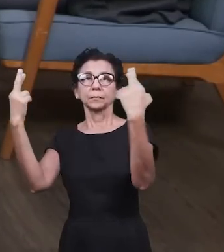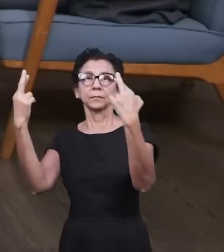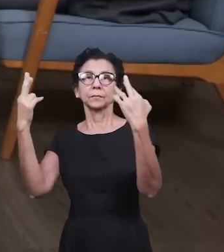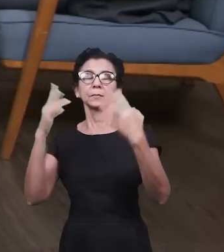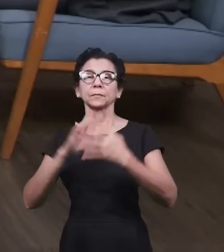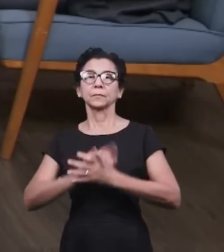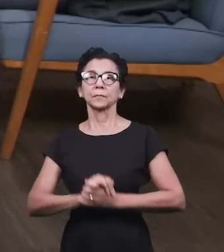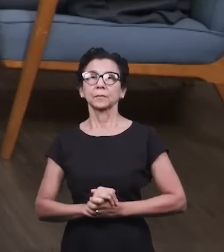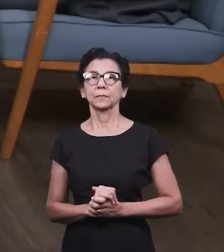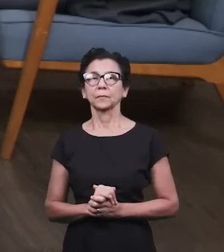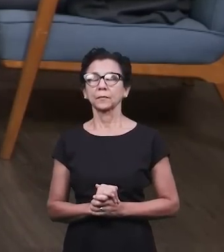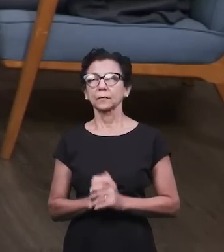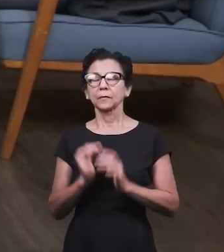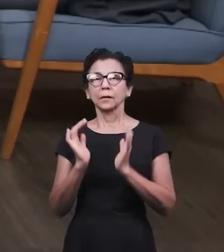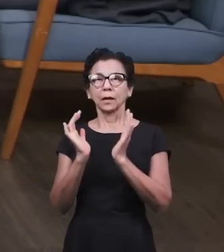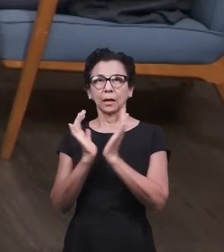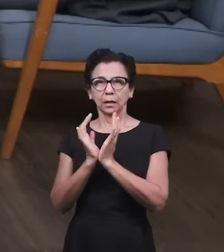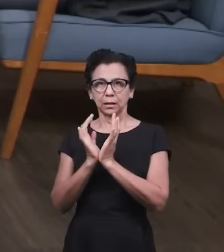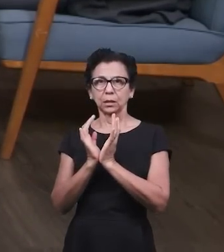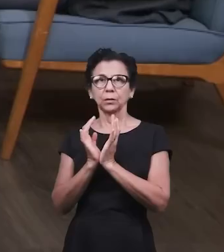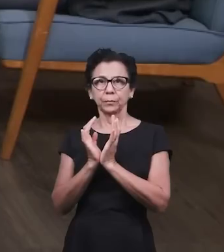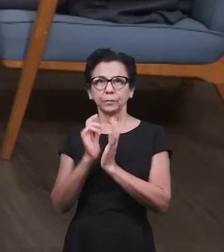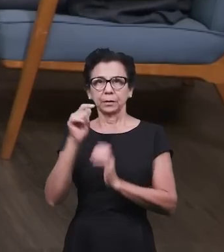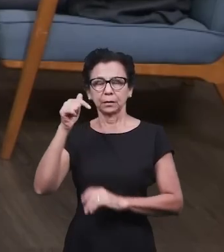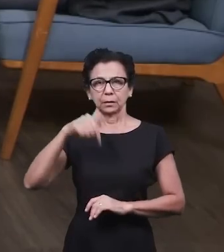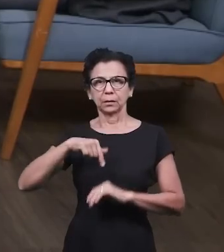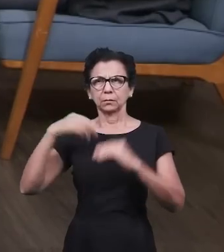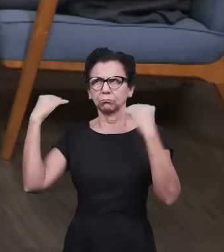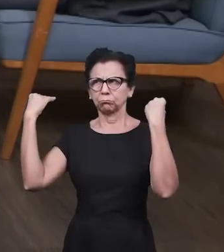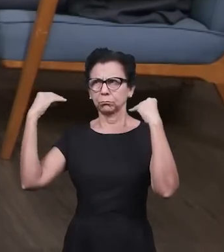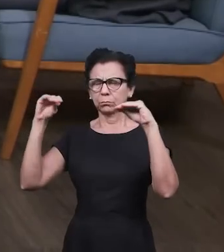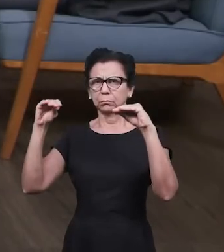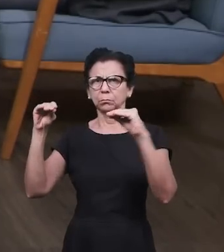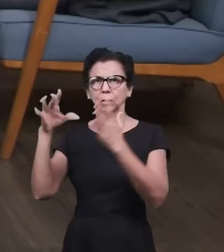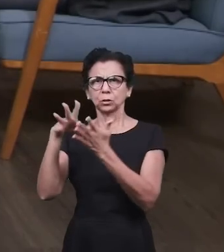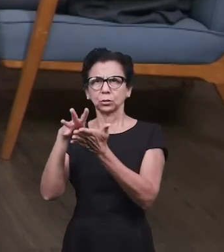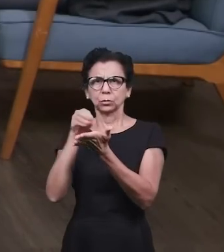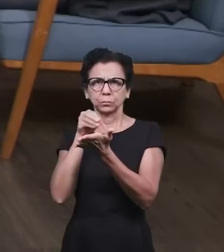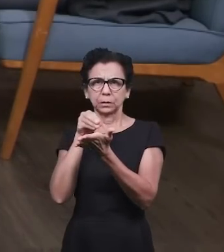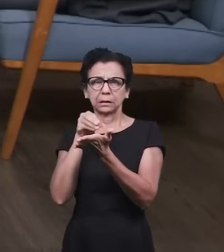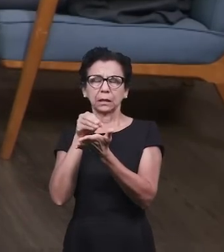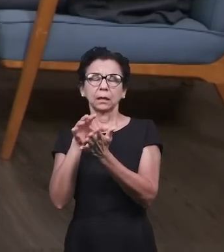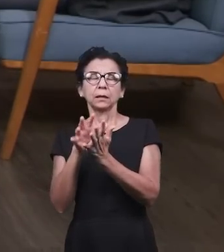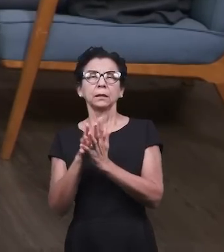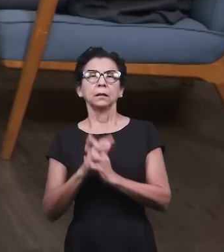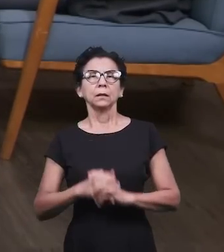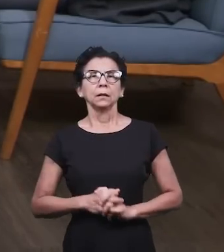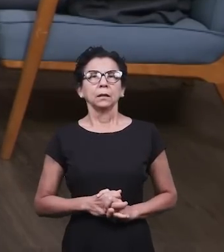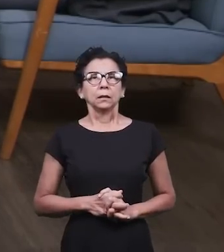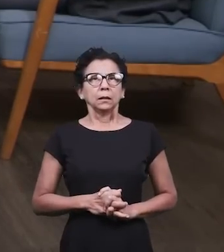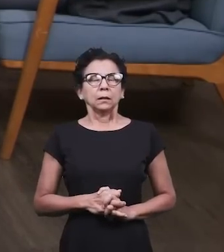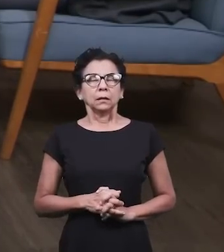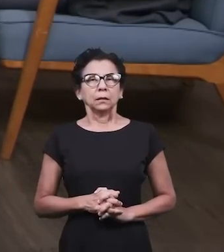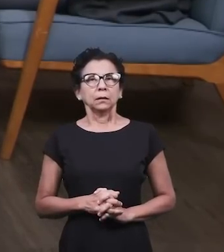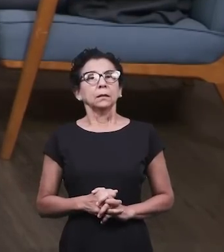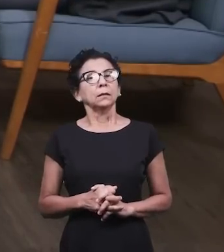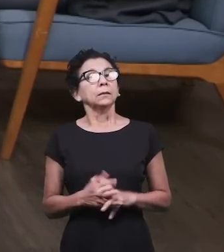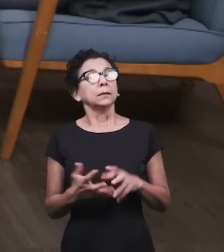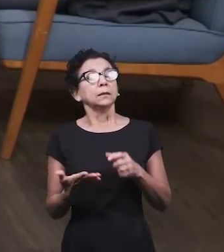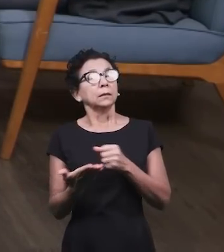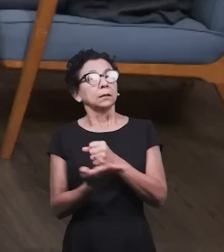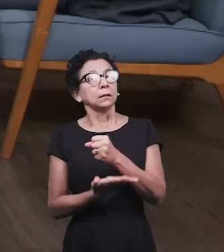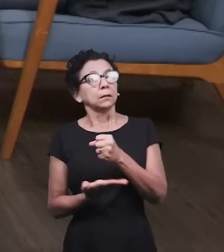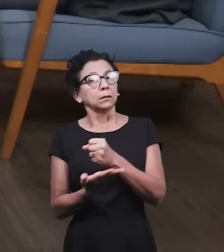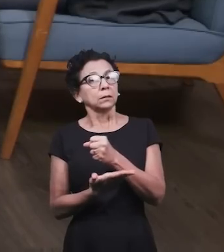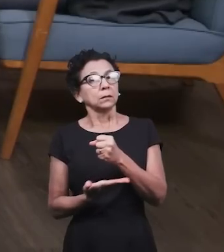que a equipe técnica deixou aqui na tela, você pode printar, lá no YouTube você tem, pode printar, para você ter